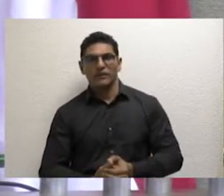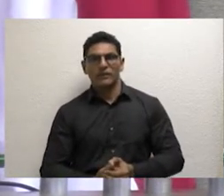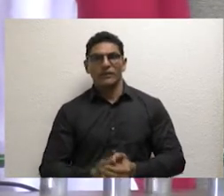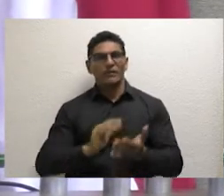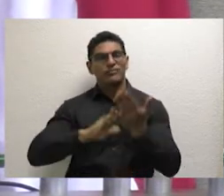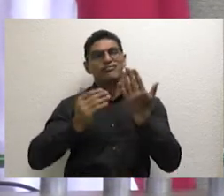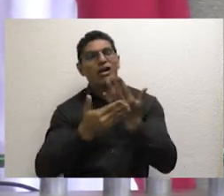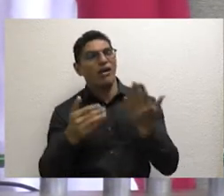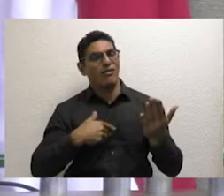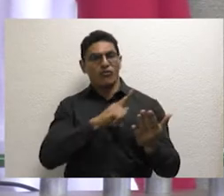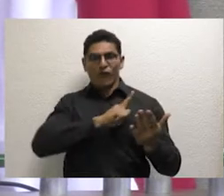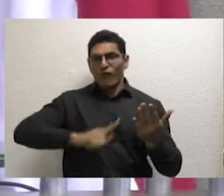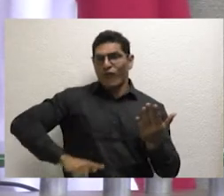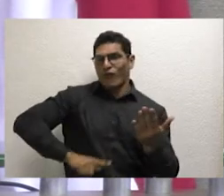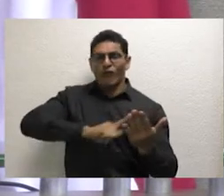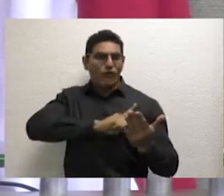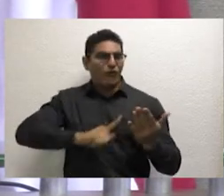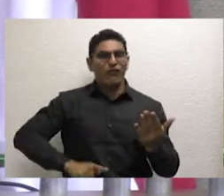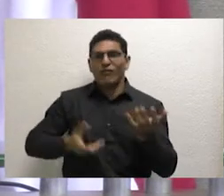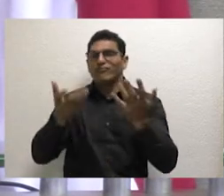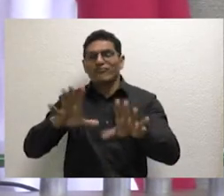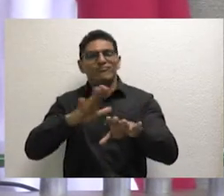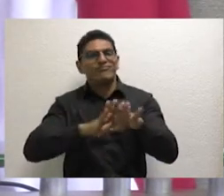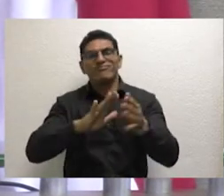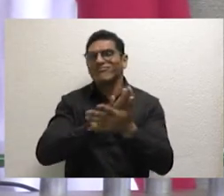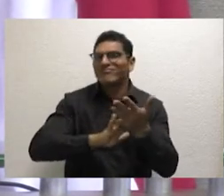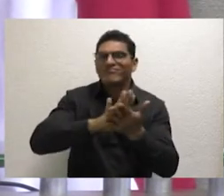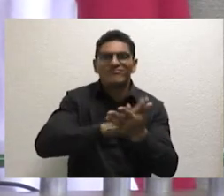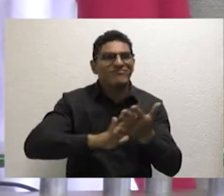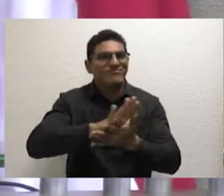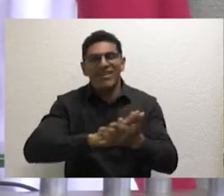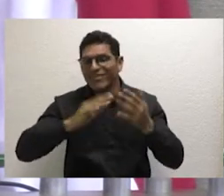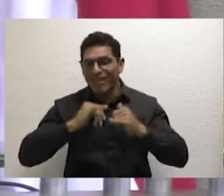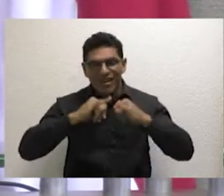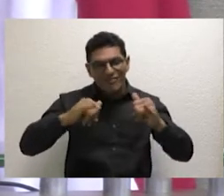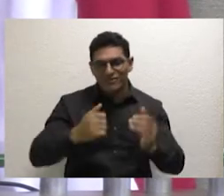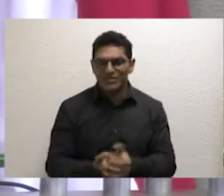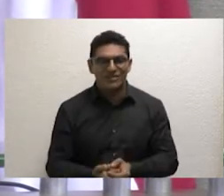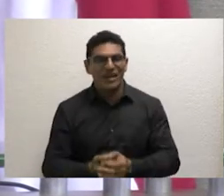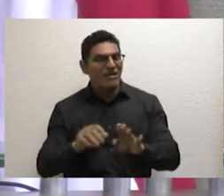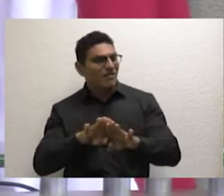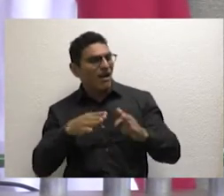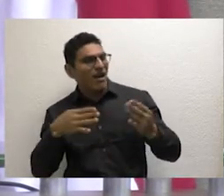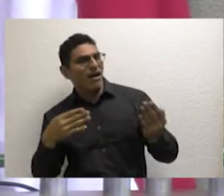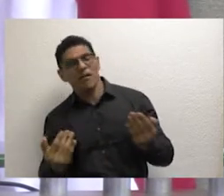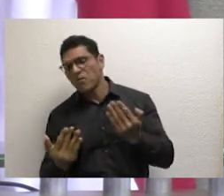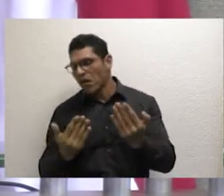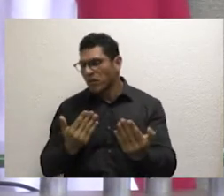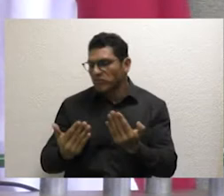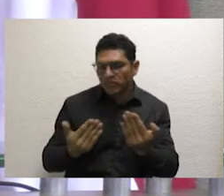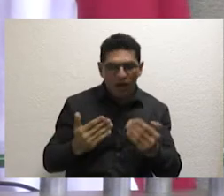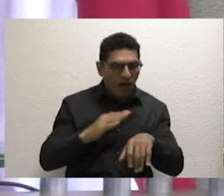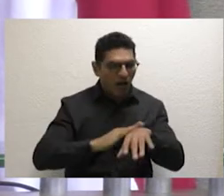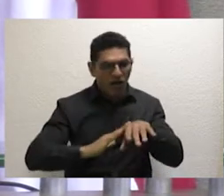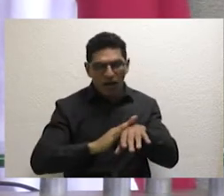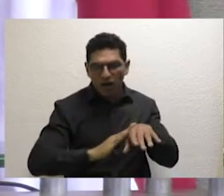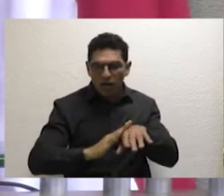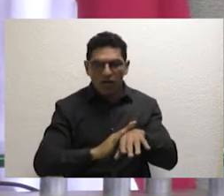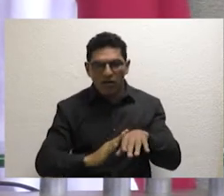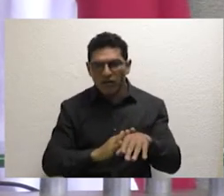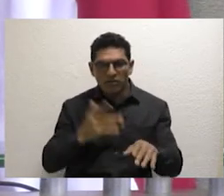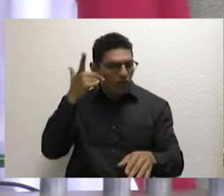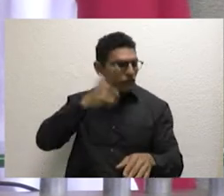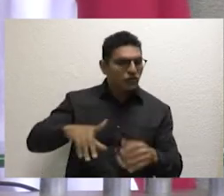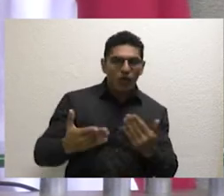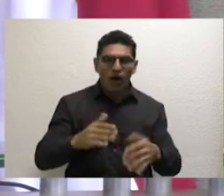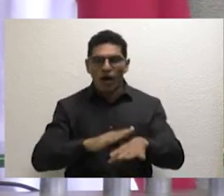se nega a apresentar uma contraproposta e diz que está aberto a negociação que continua negociando